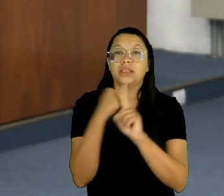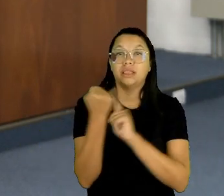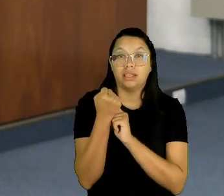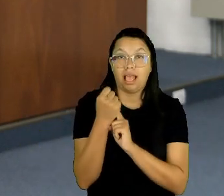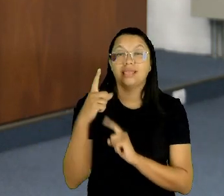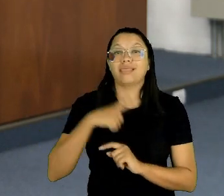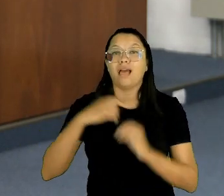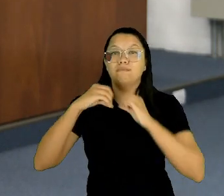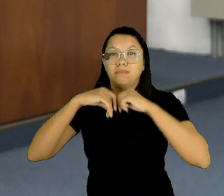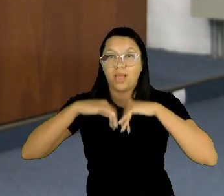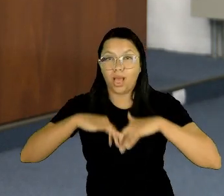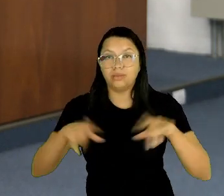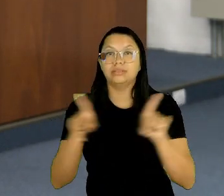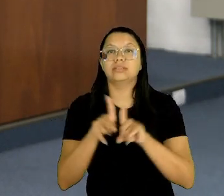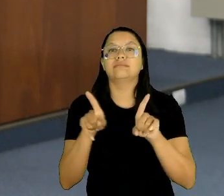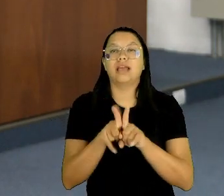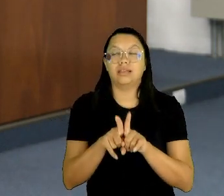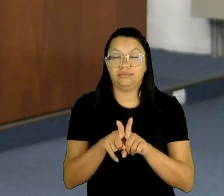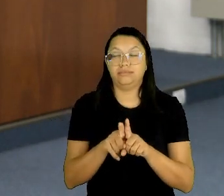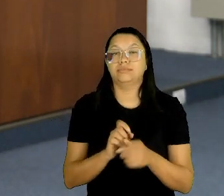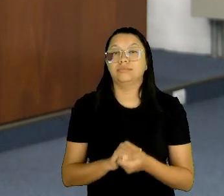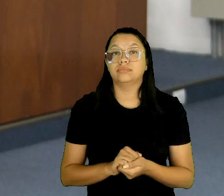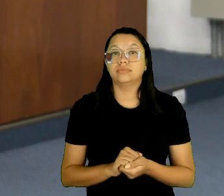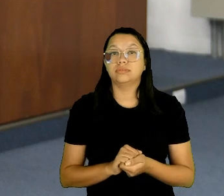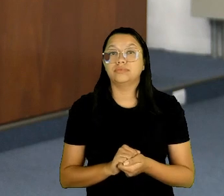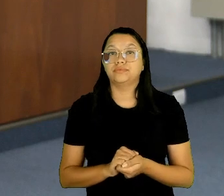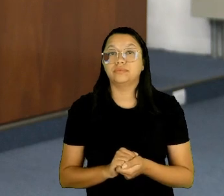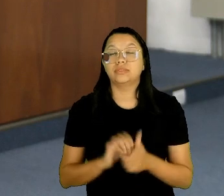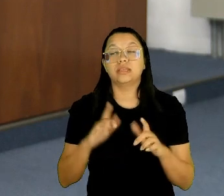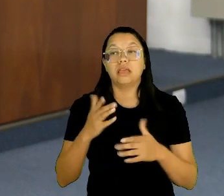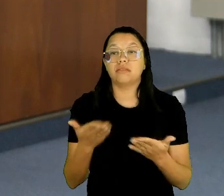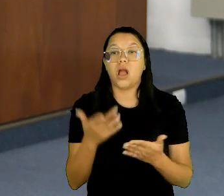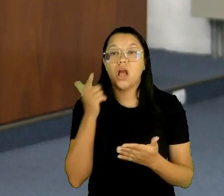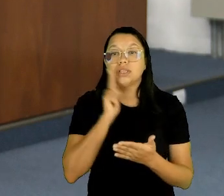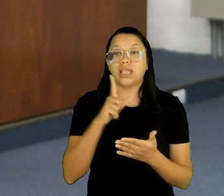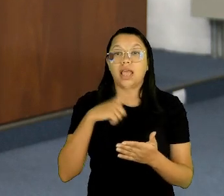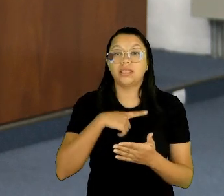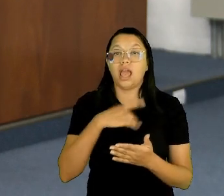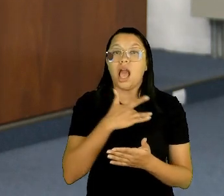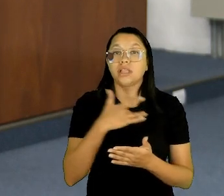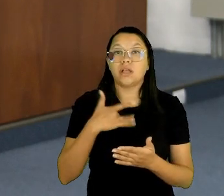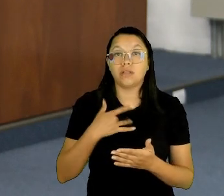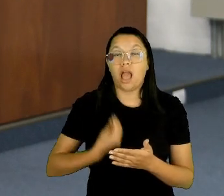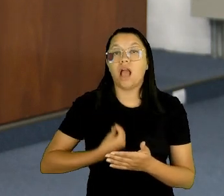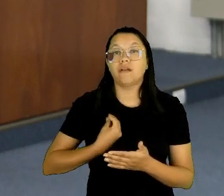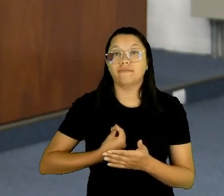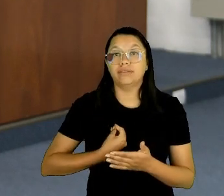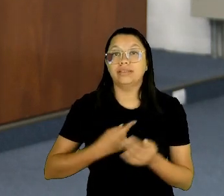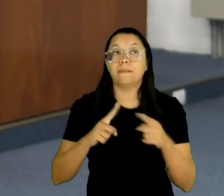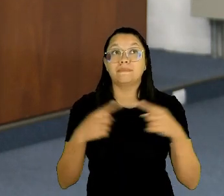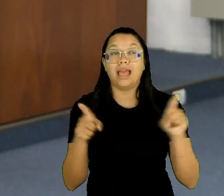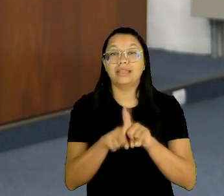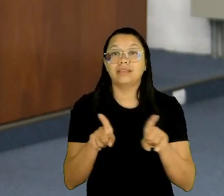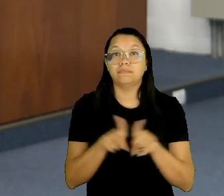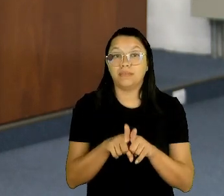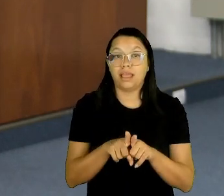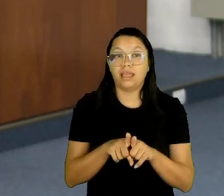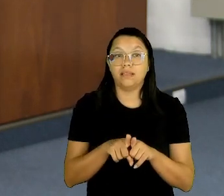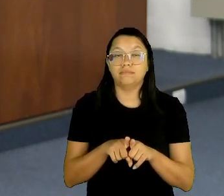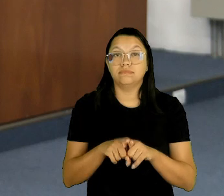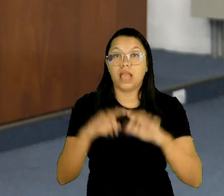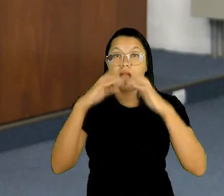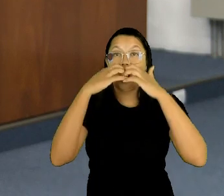estresse social, acaba tendo prejuízo também dessa prevenção. Então, conseguir ter um estilo de vida saudável, mas também